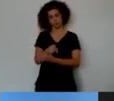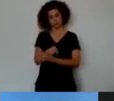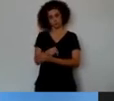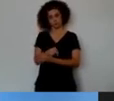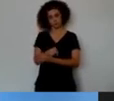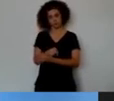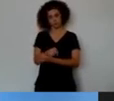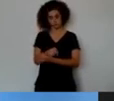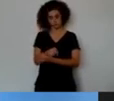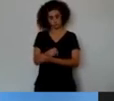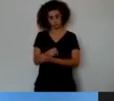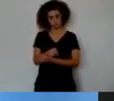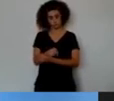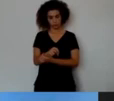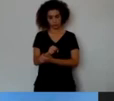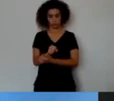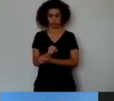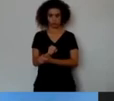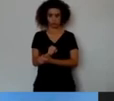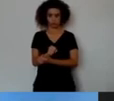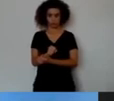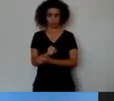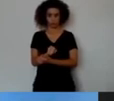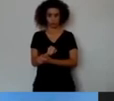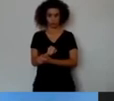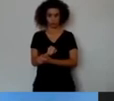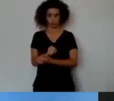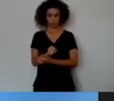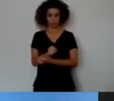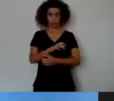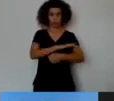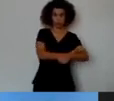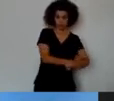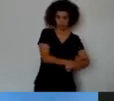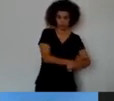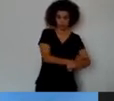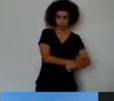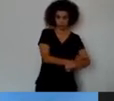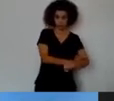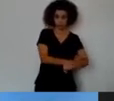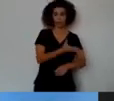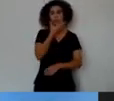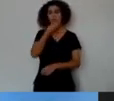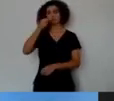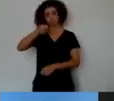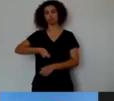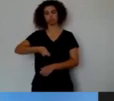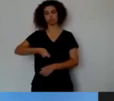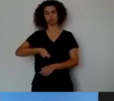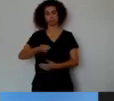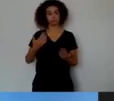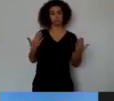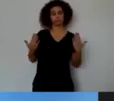interseção entre a questão do racismo e do machismo em si, que